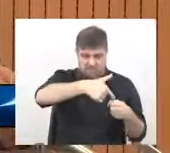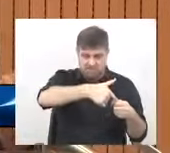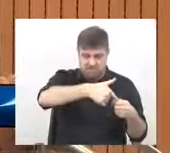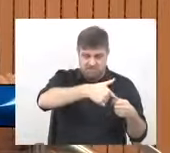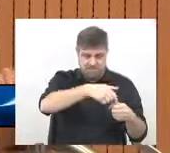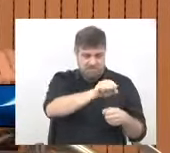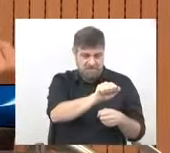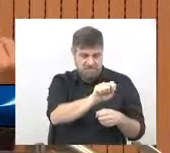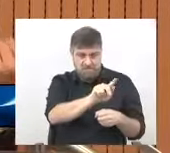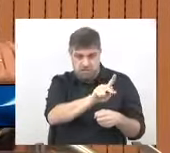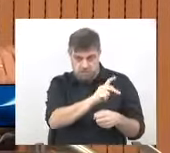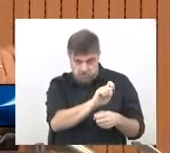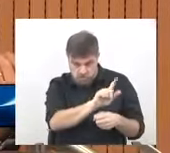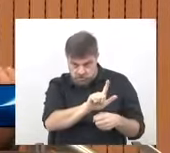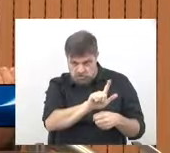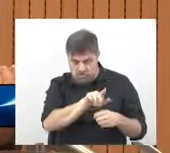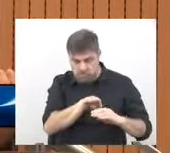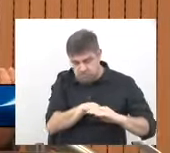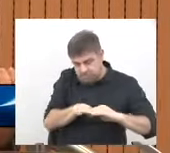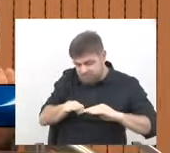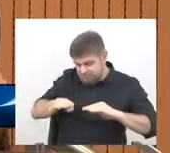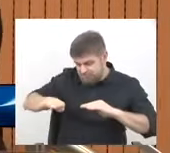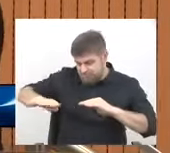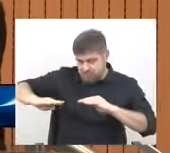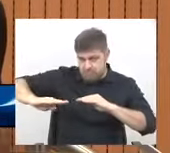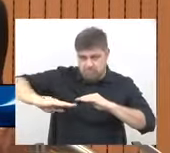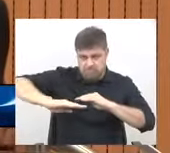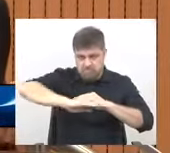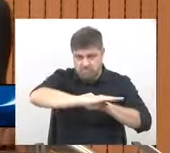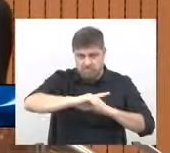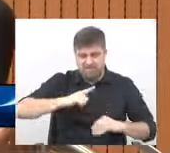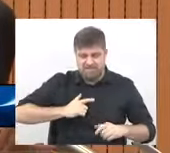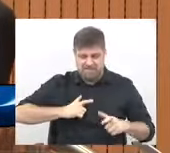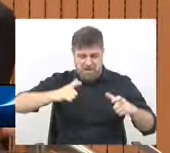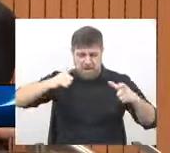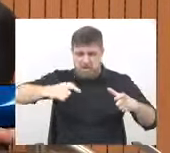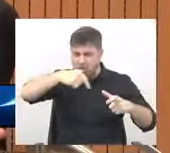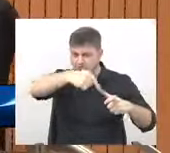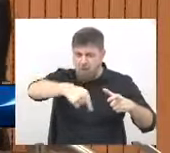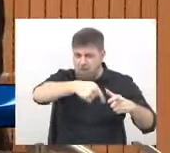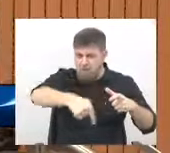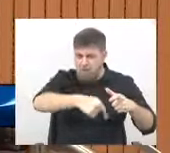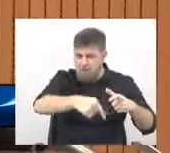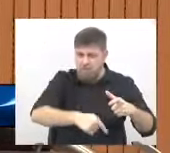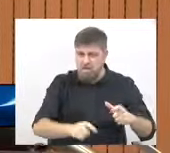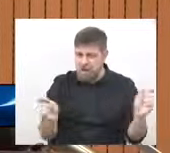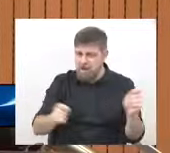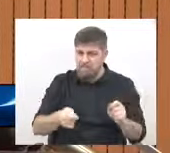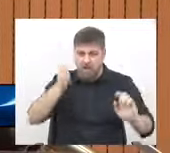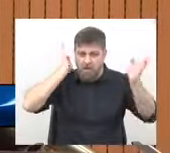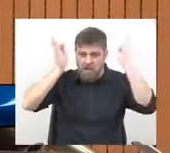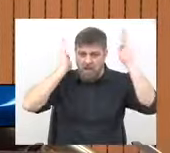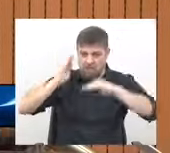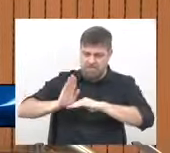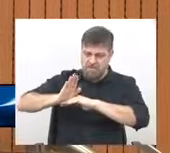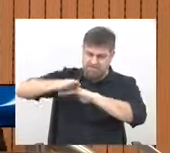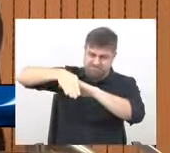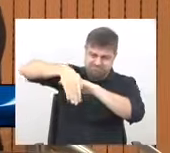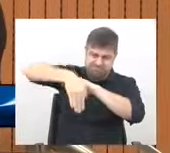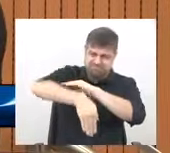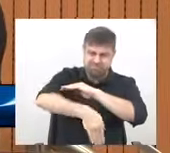eles viram na rua Reverendo José Coelho Ferraz. Abriu uma cratera lá que cabe um caminhão.